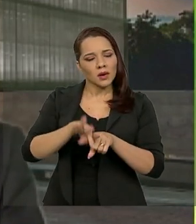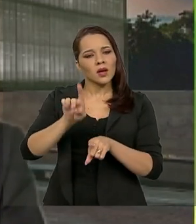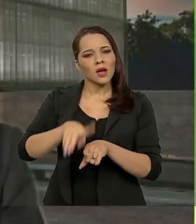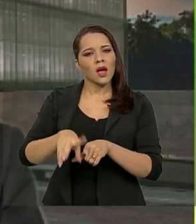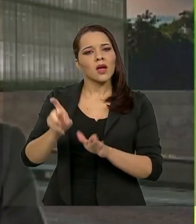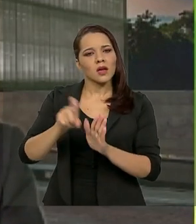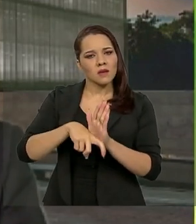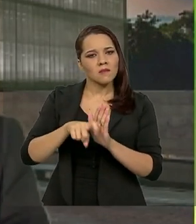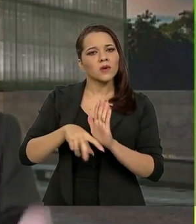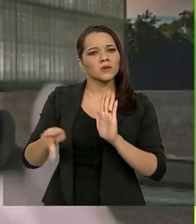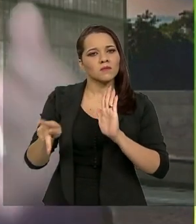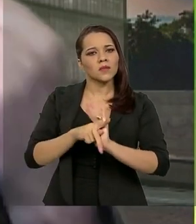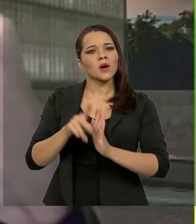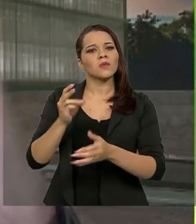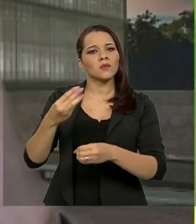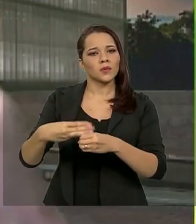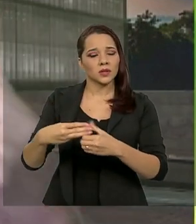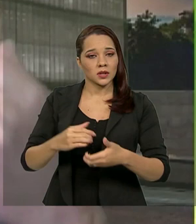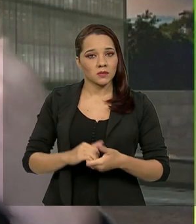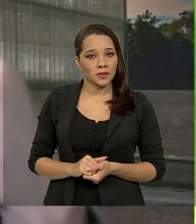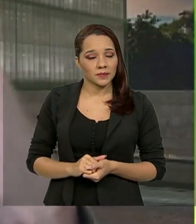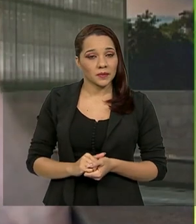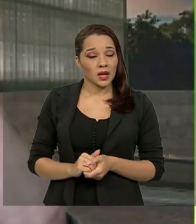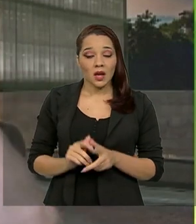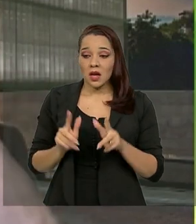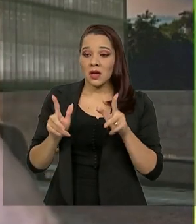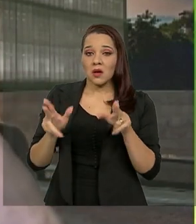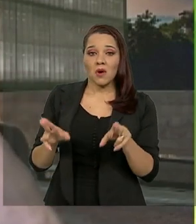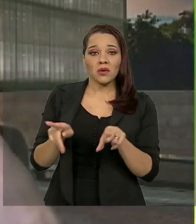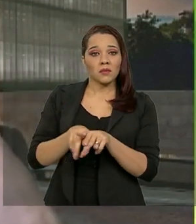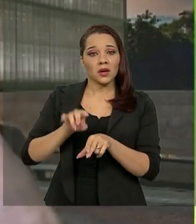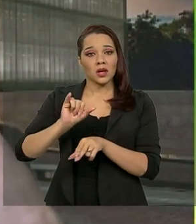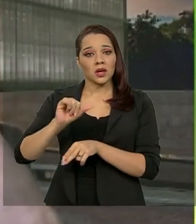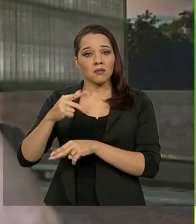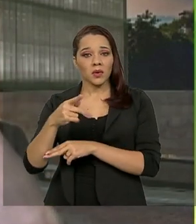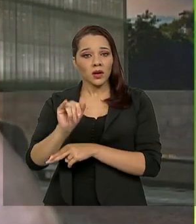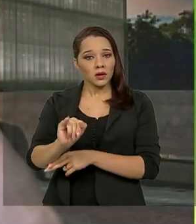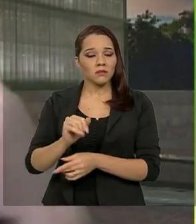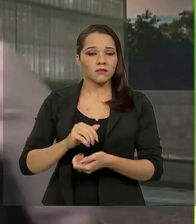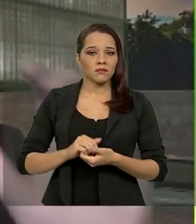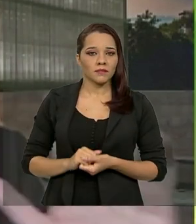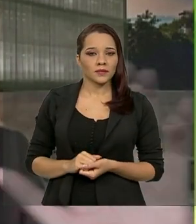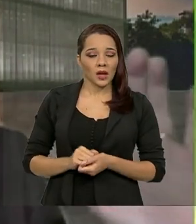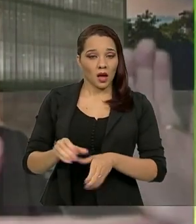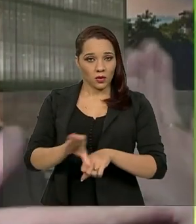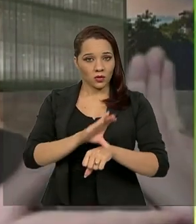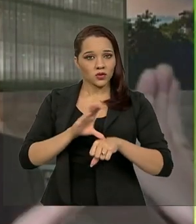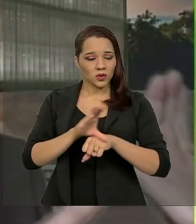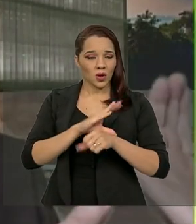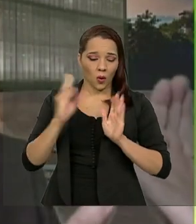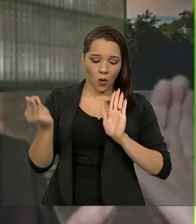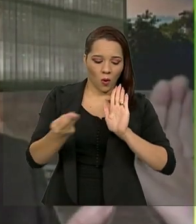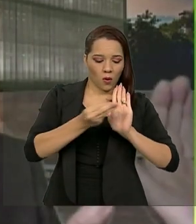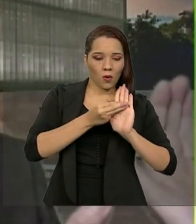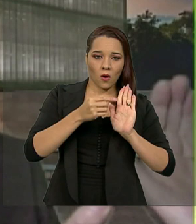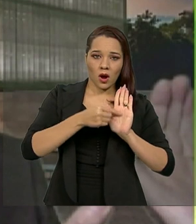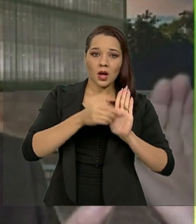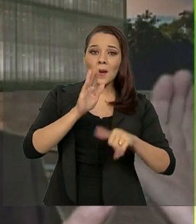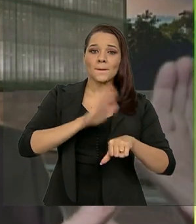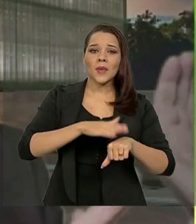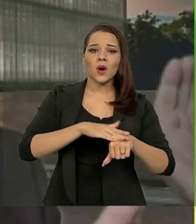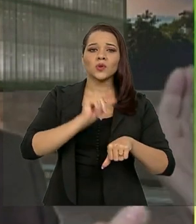imposto municipal. A mesma lógica serve para o IPI. A Constituição estabeleceu a